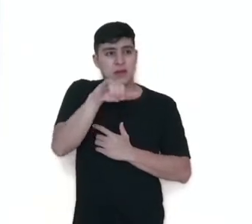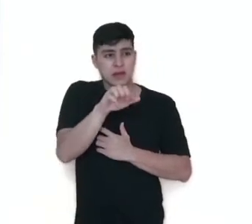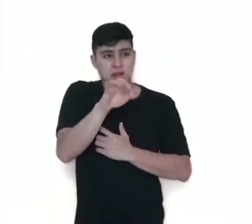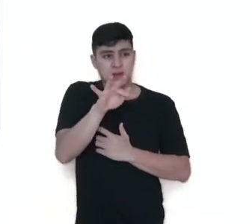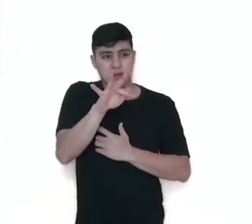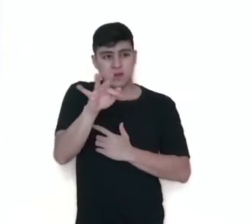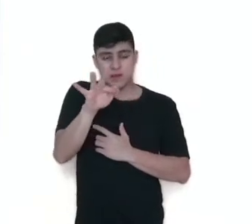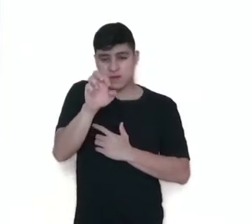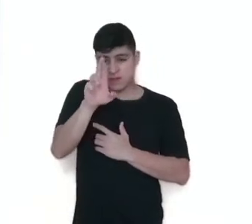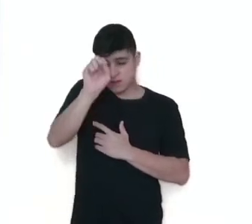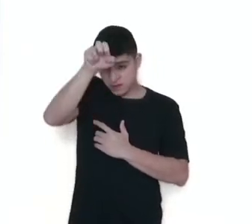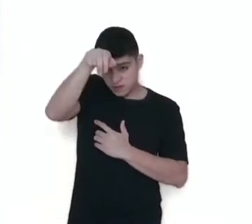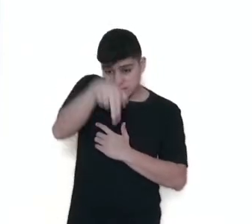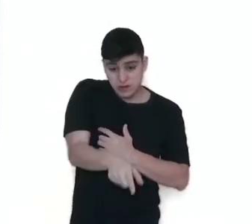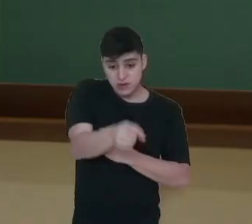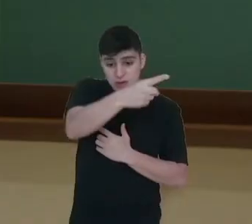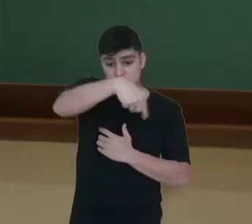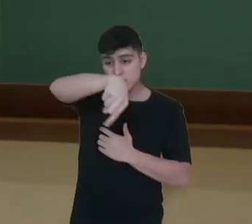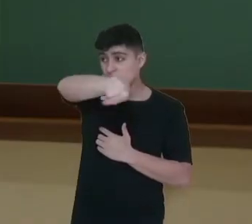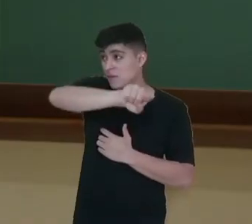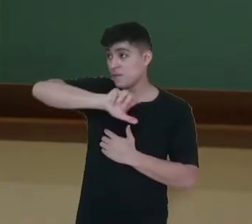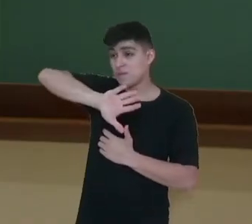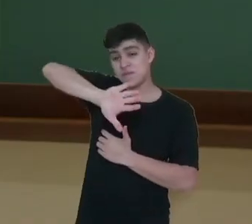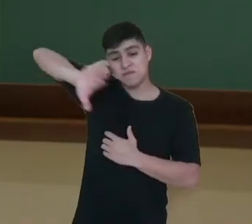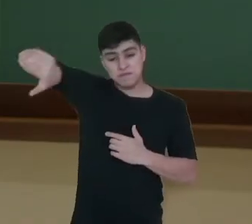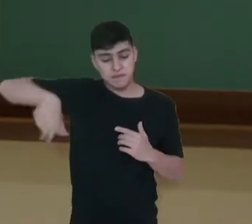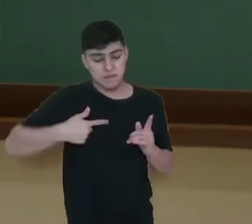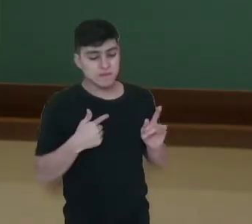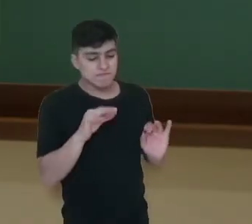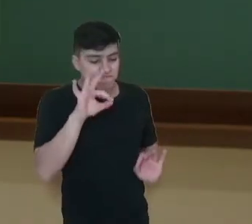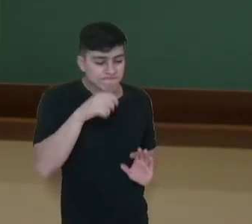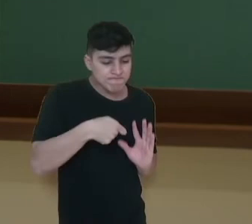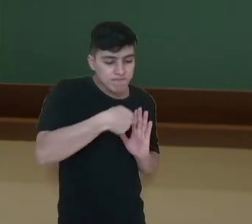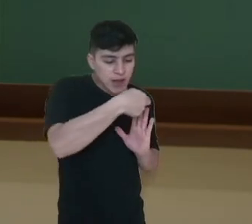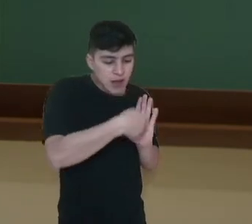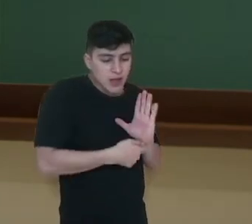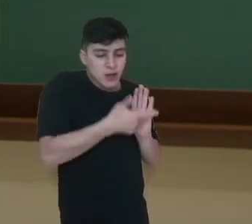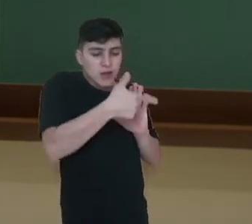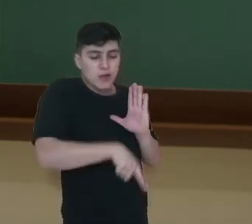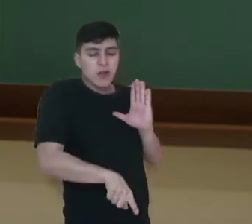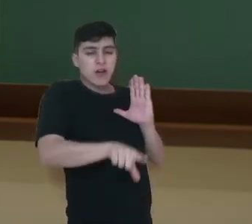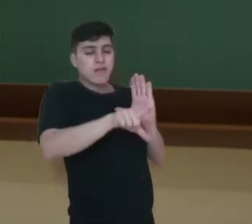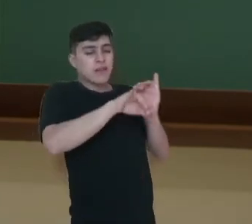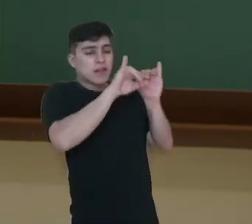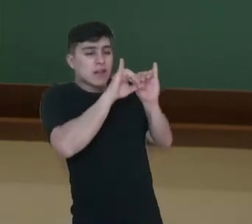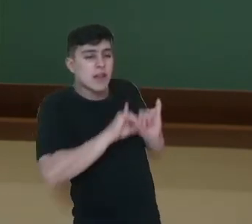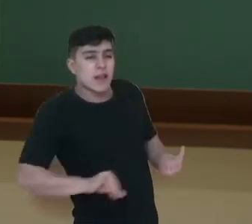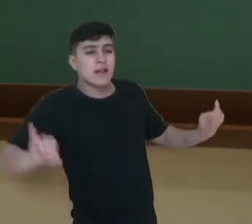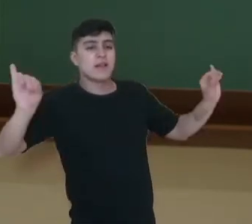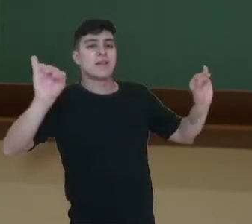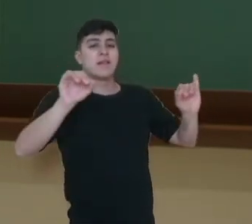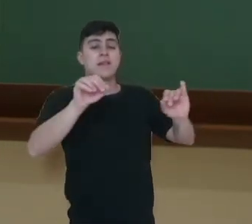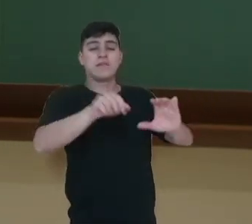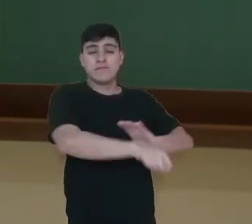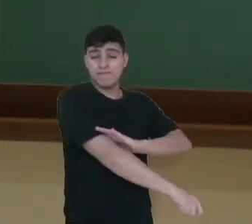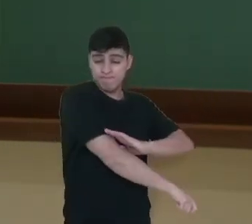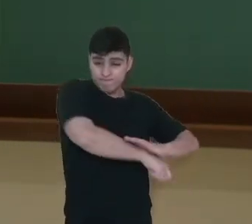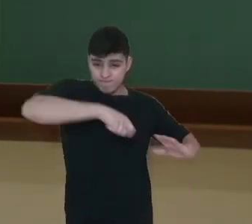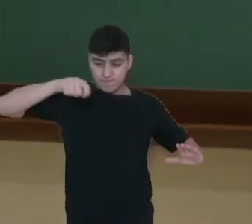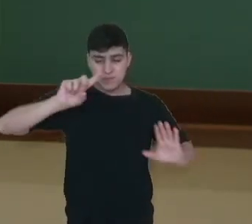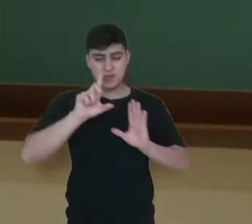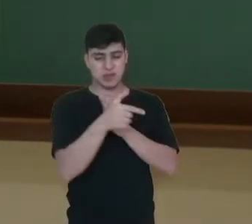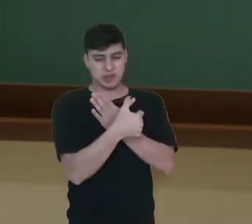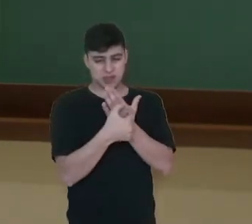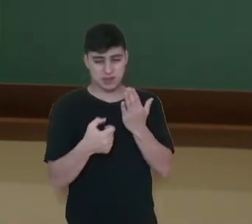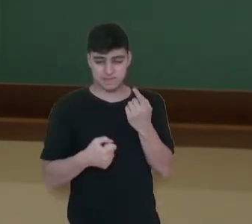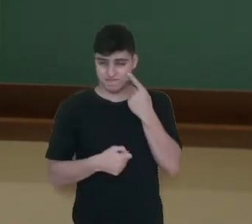vão regir a Declaração da Independência, e o principal autor vai ser o Thomas Jefferson,